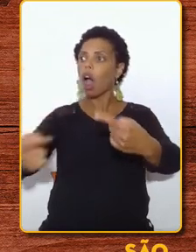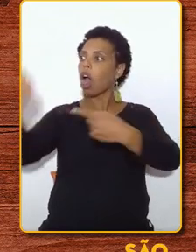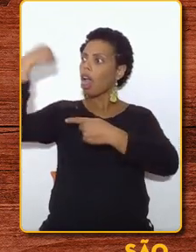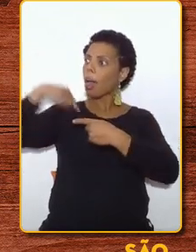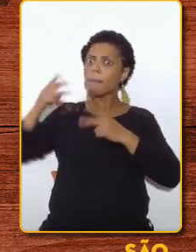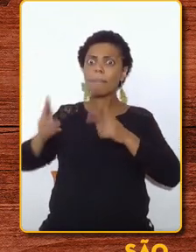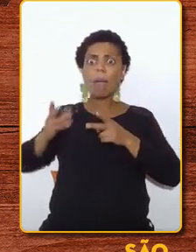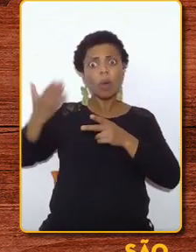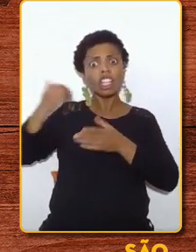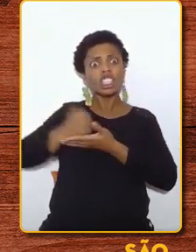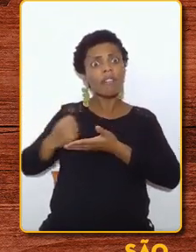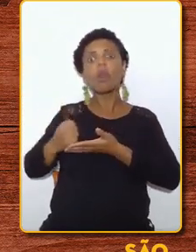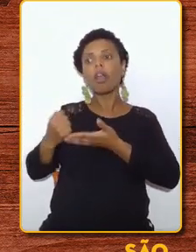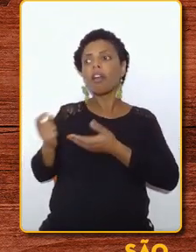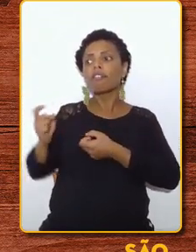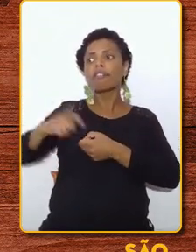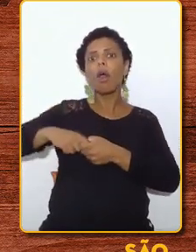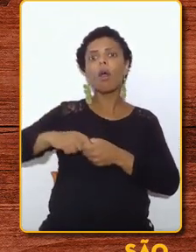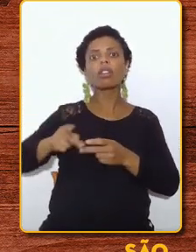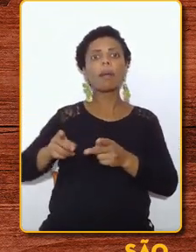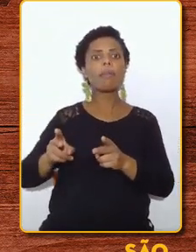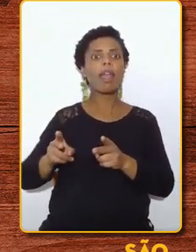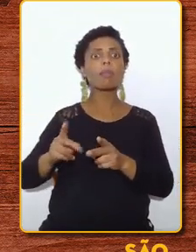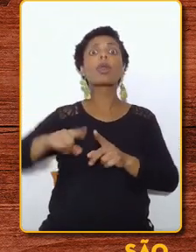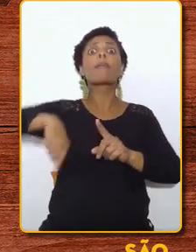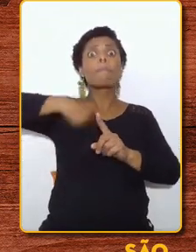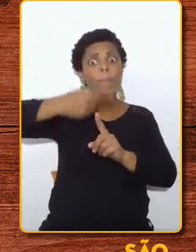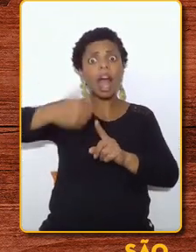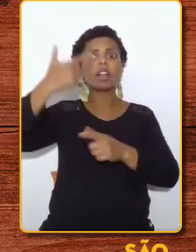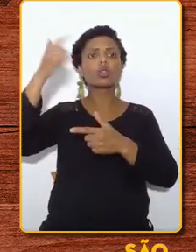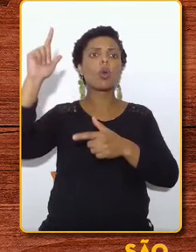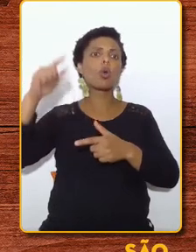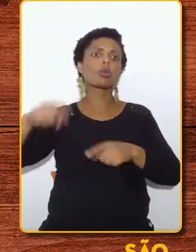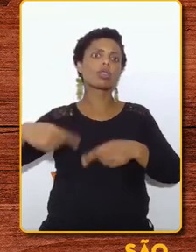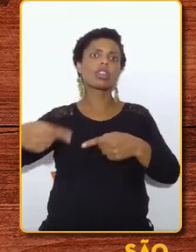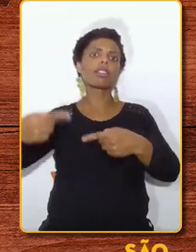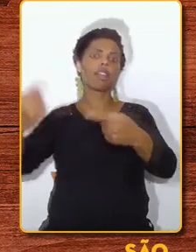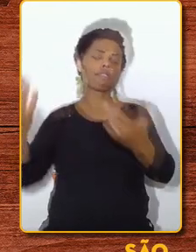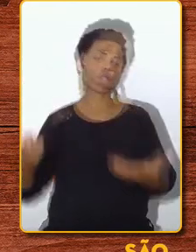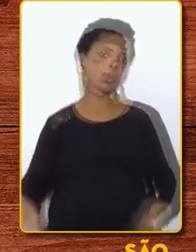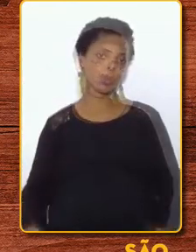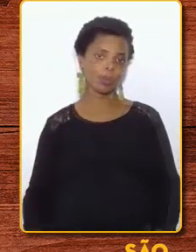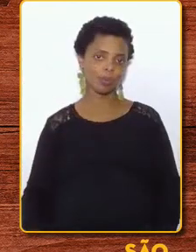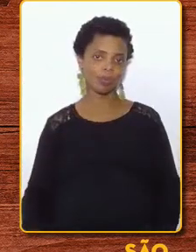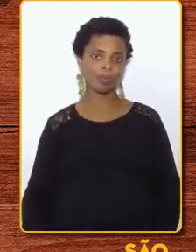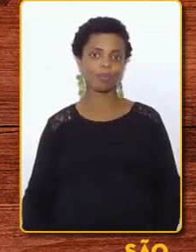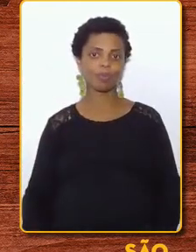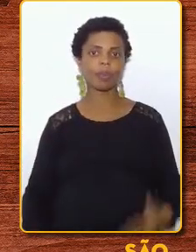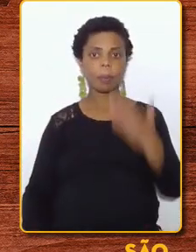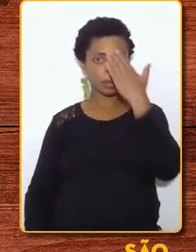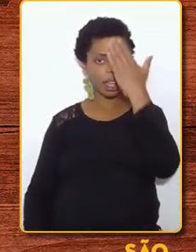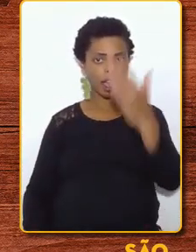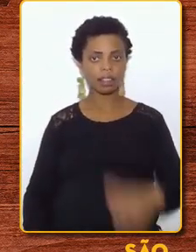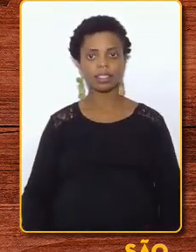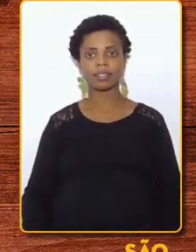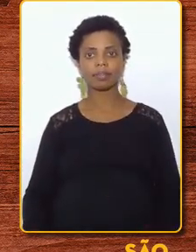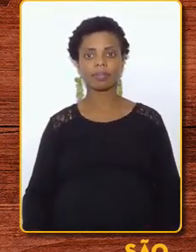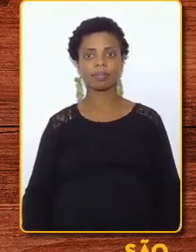volta ao desmonte daquilo que havia sido superado. Obrigado.